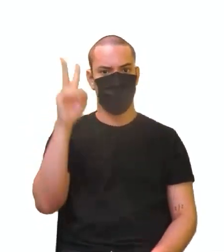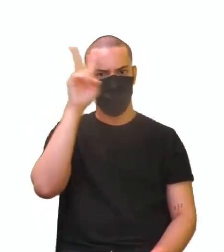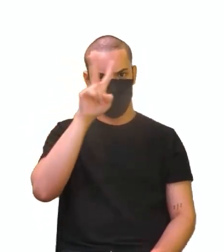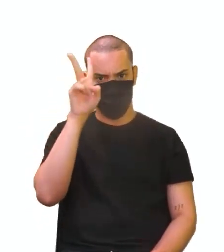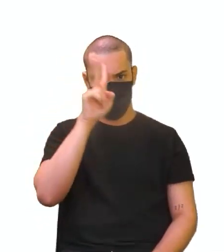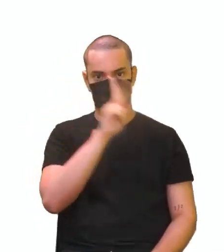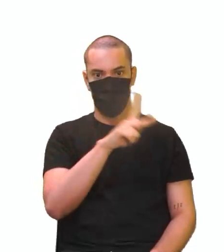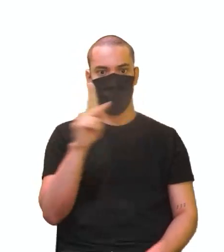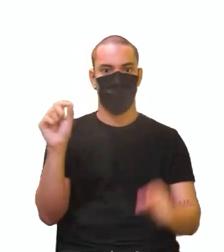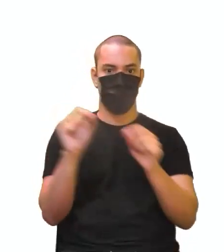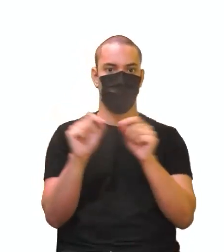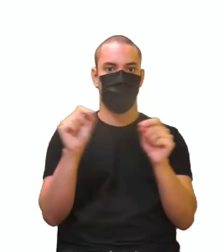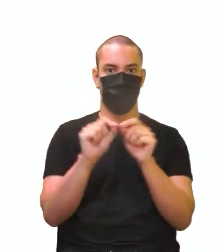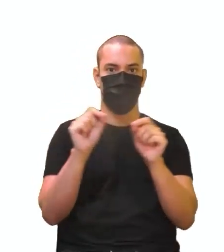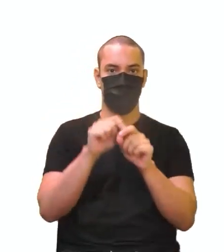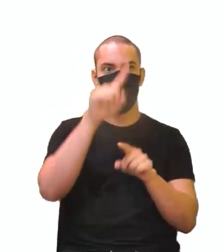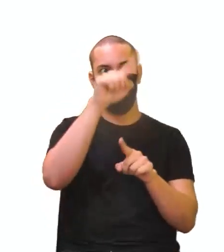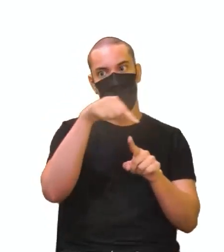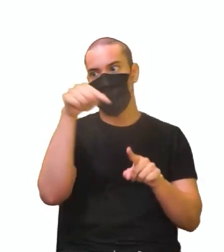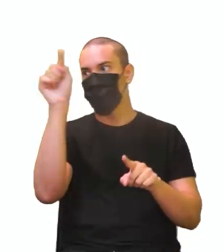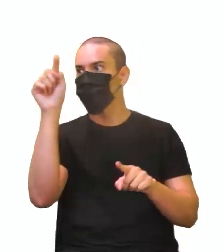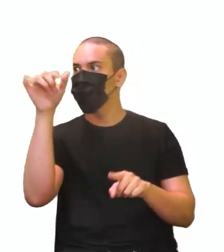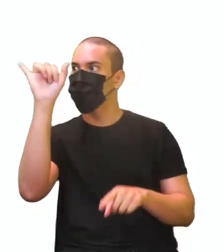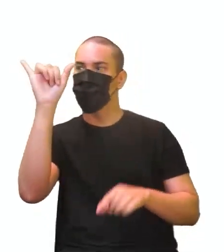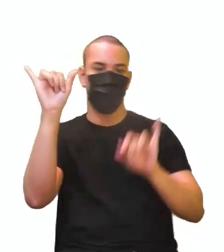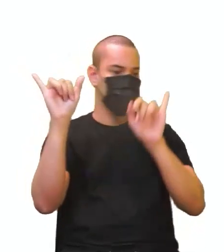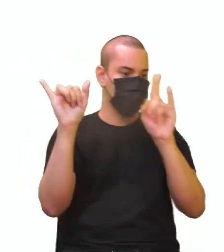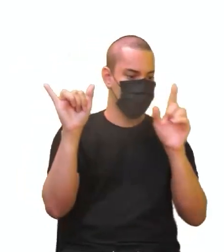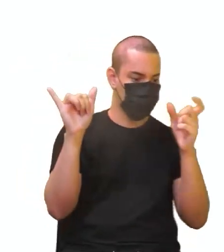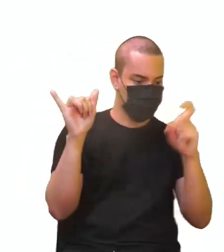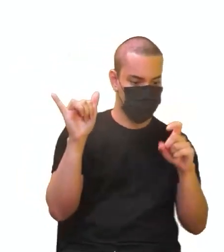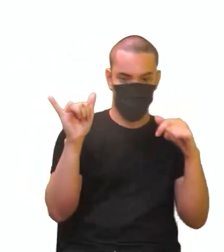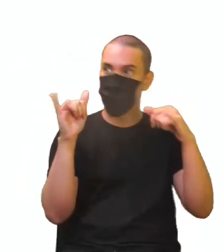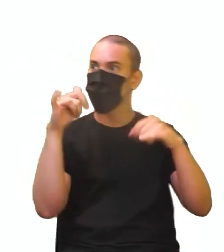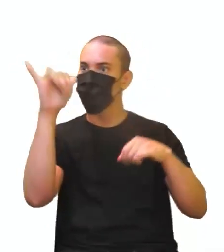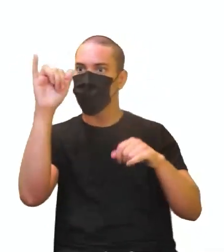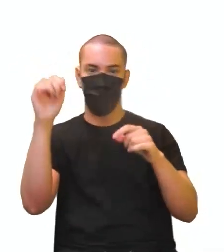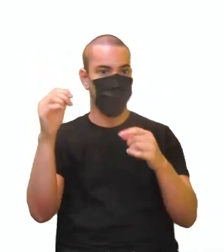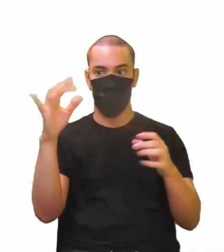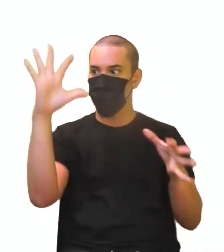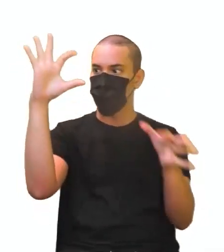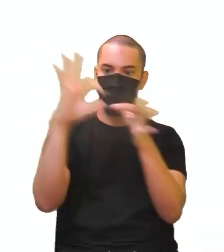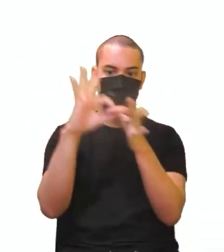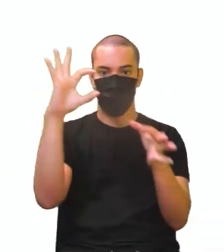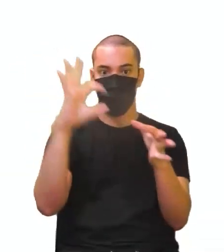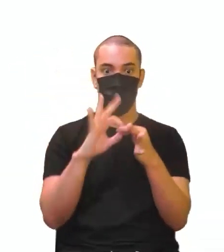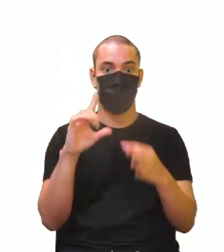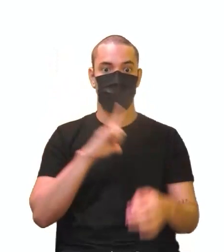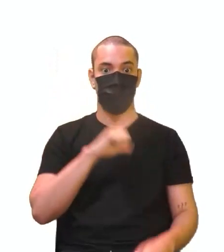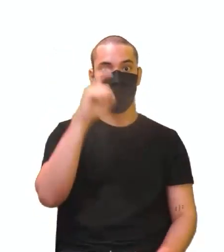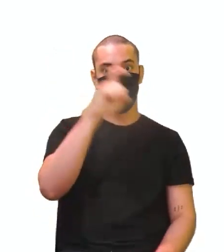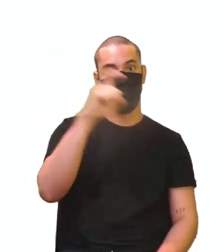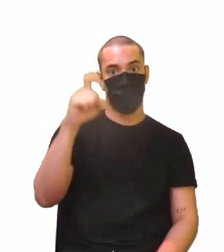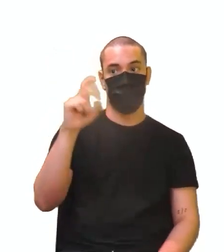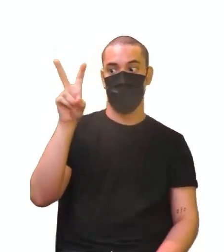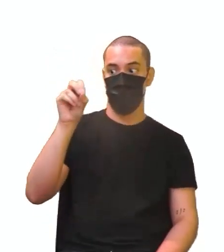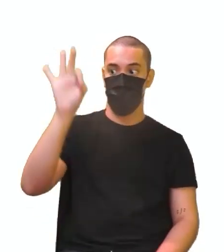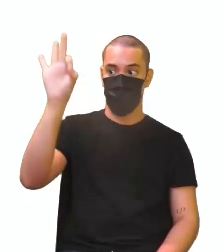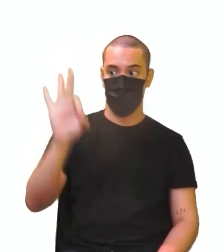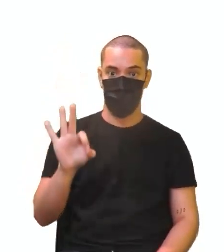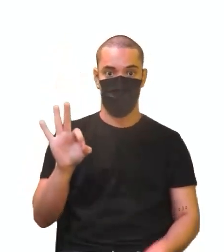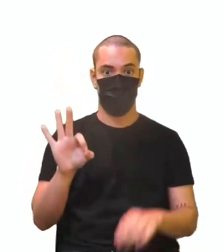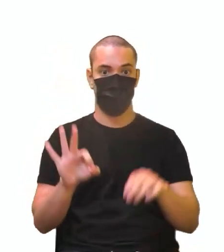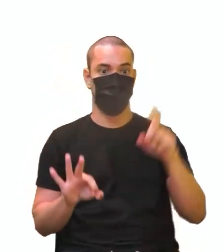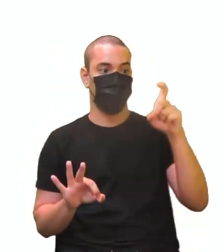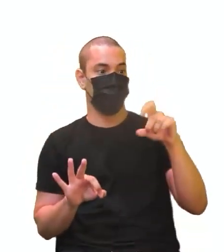foi fazendo os cruzamentos em chuveirinho, XY com XX? E aí ele obteve lá o XX, 50%,